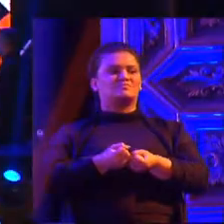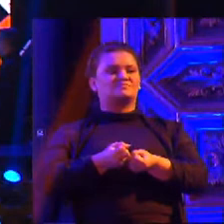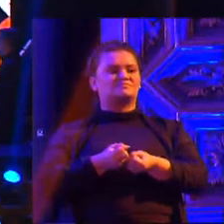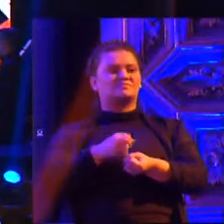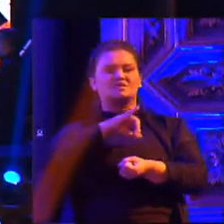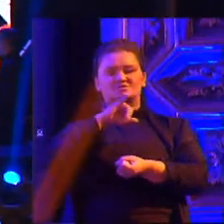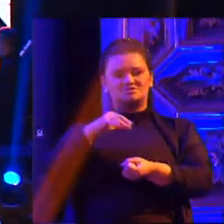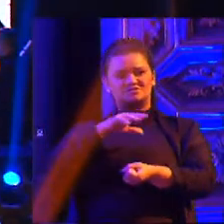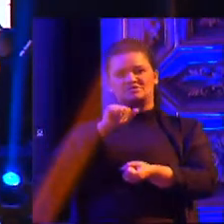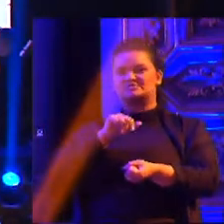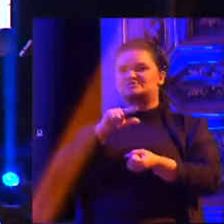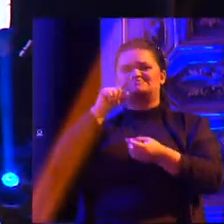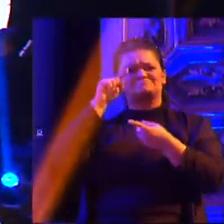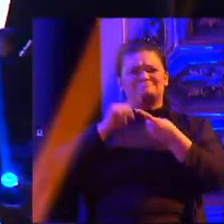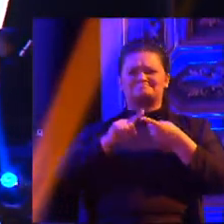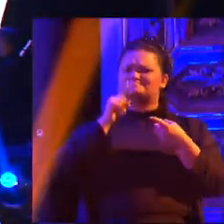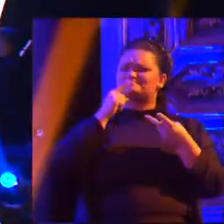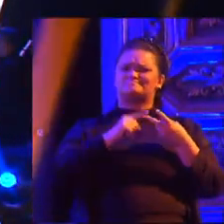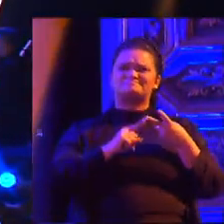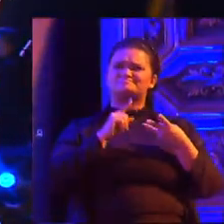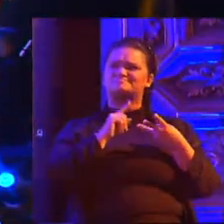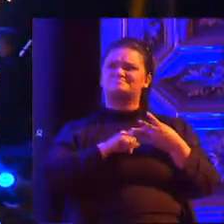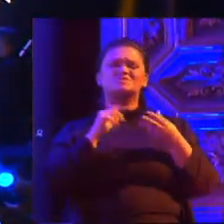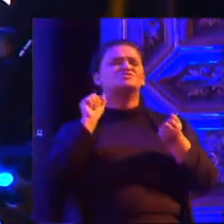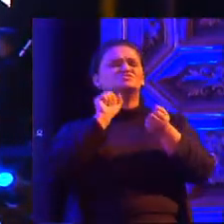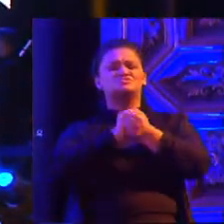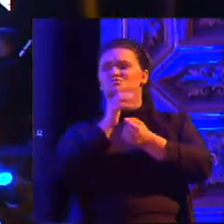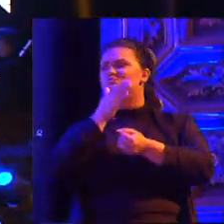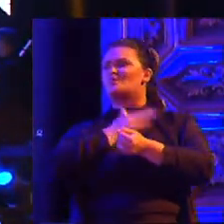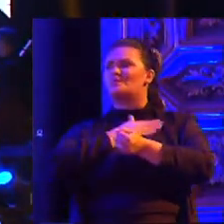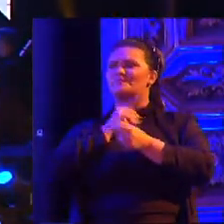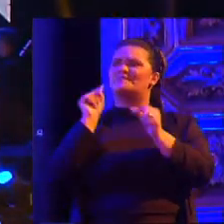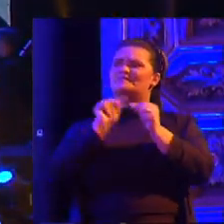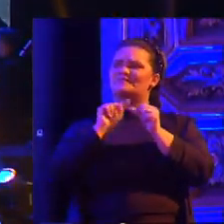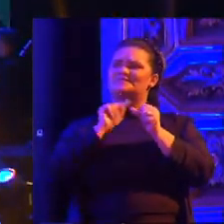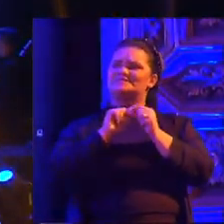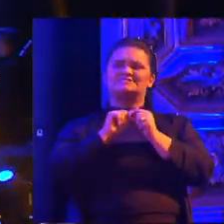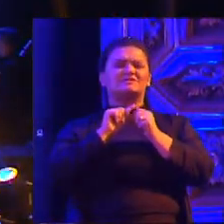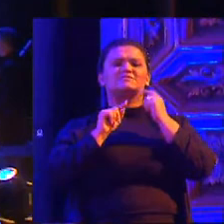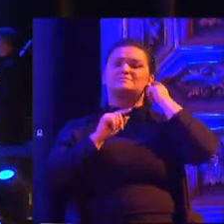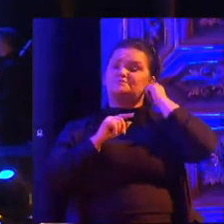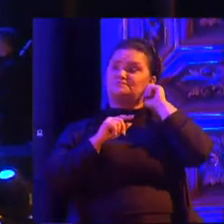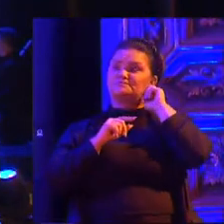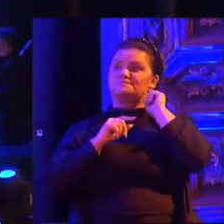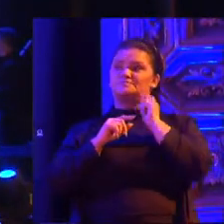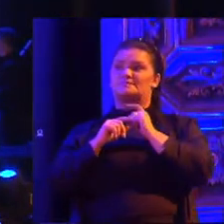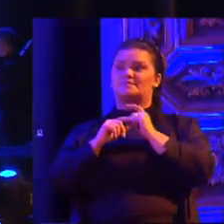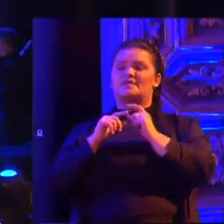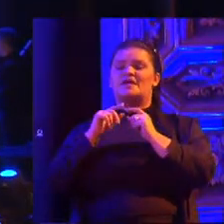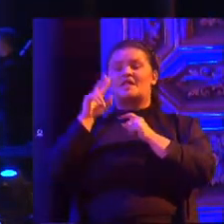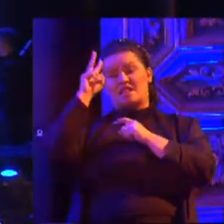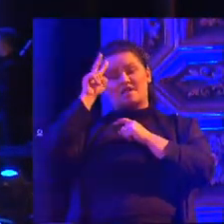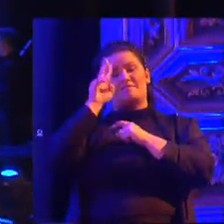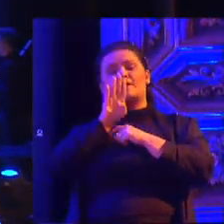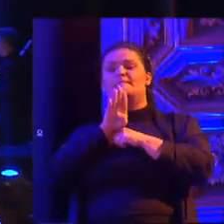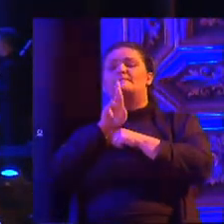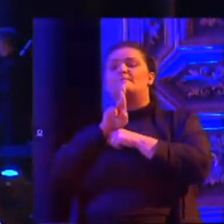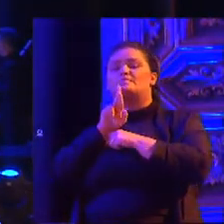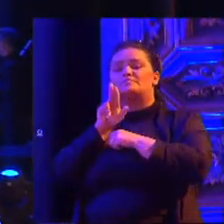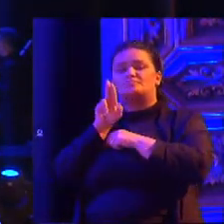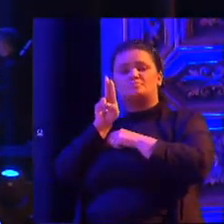Cauage, Luiz Pardal, que estiveram junto comigo na produção e gravaram na Midas. Sem lembrar de Bruno Mendes,